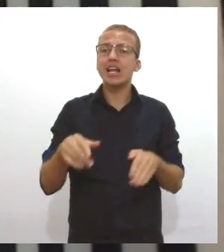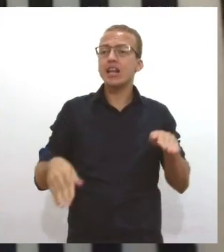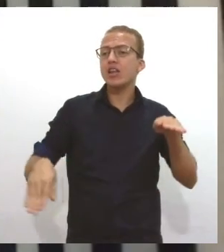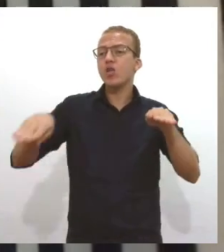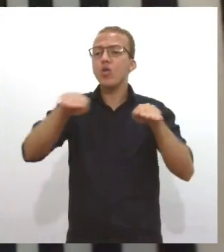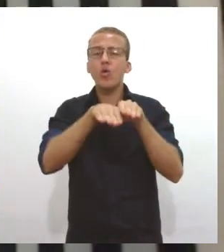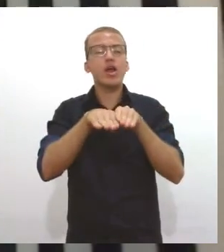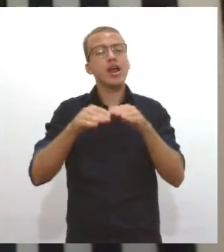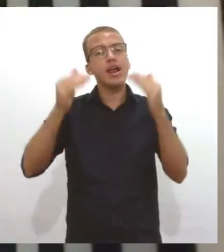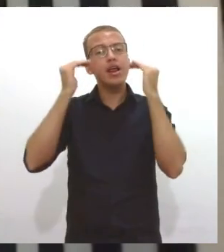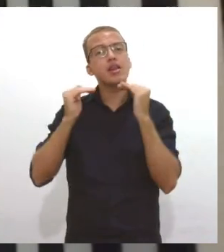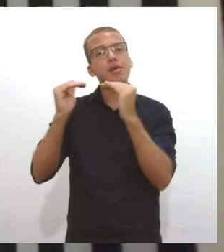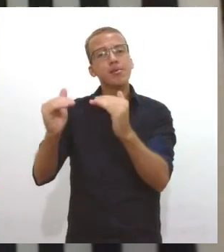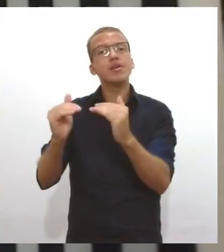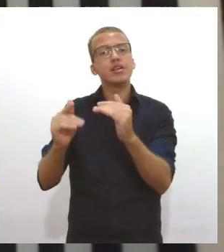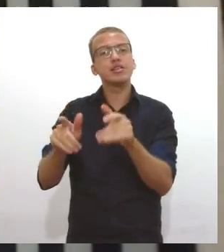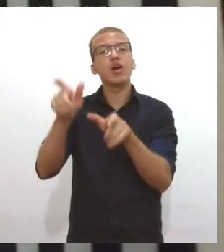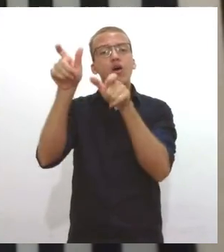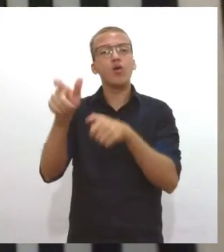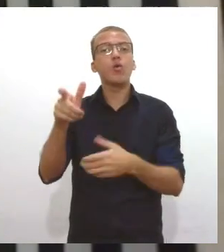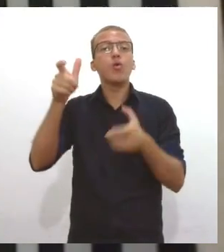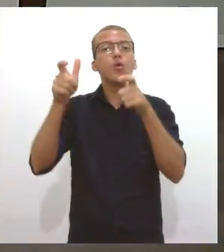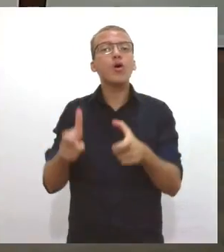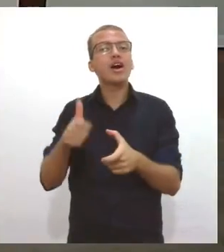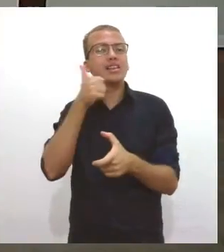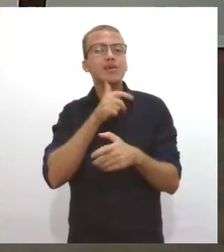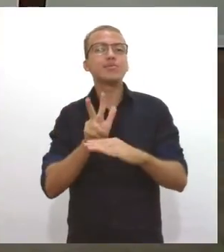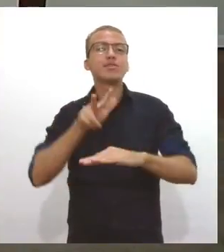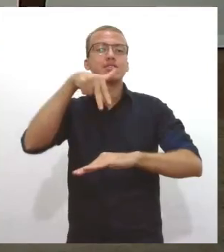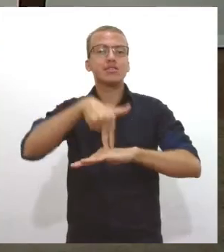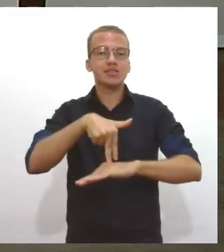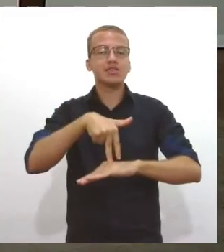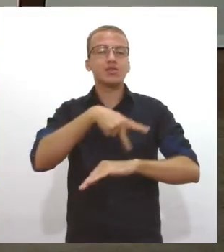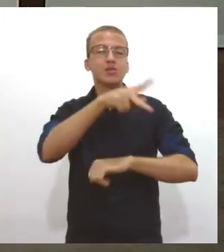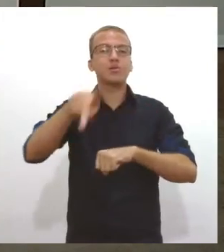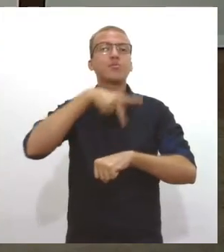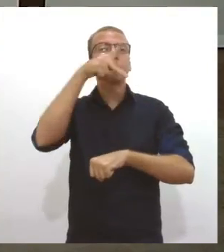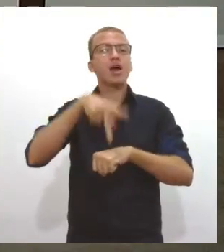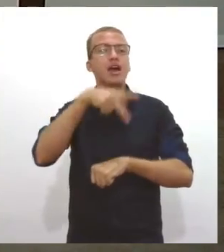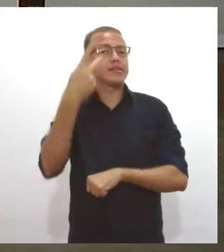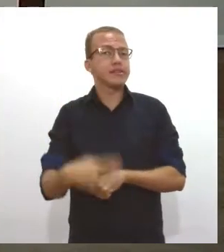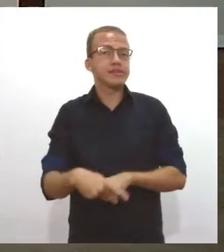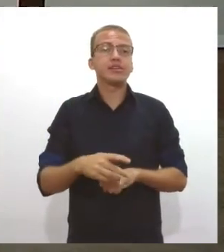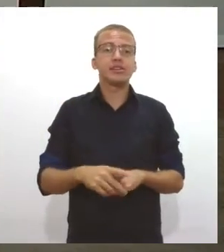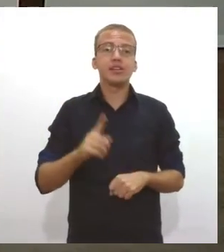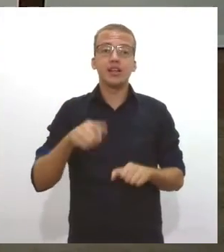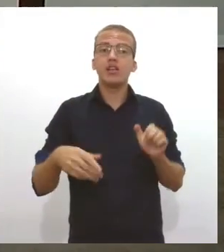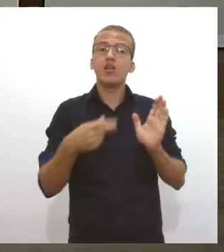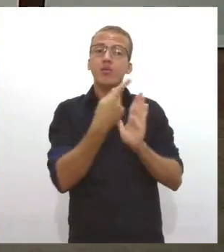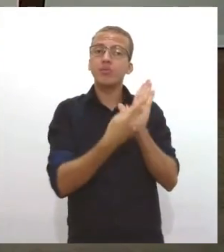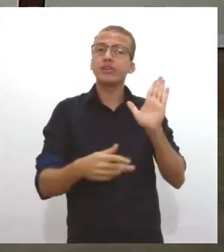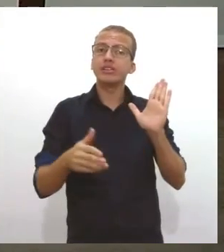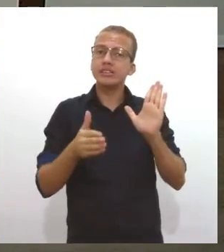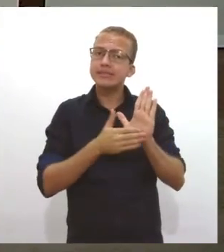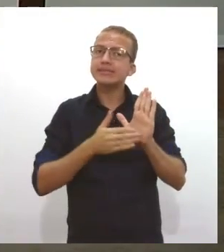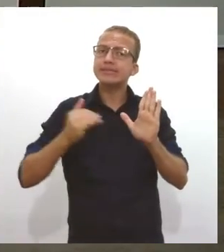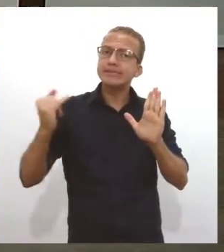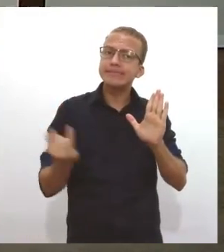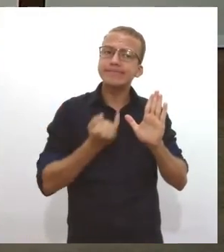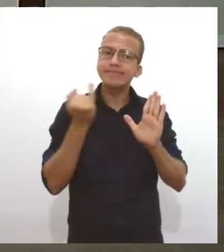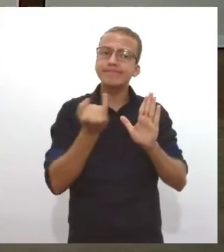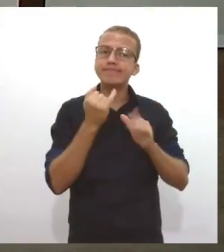nos espaços de decisão do país esse é de fato importante projeto Perpétua o